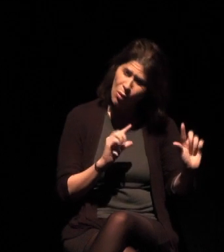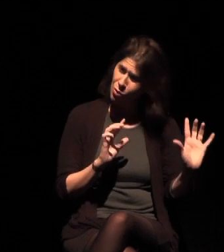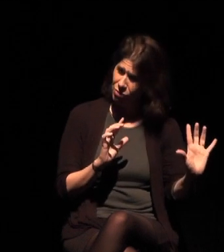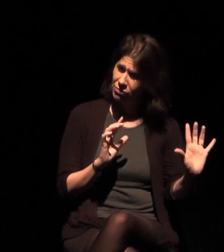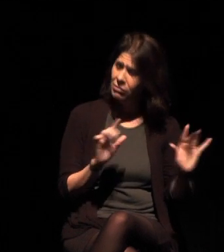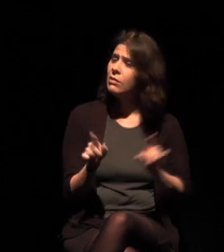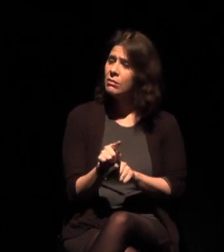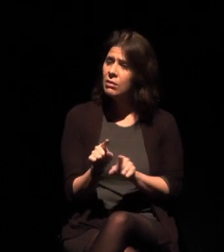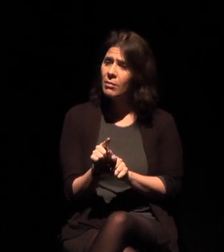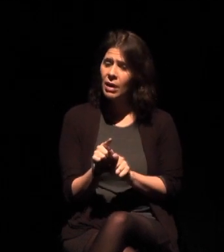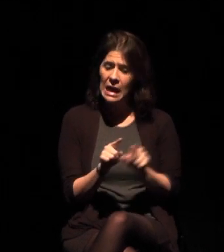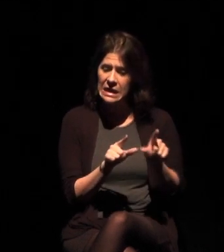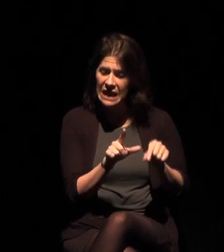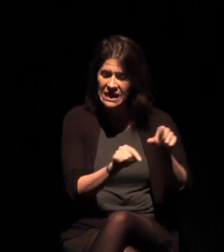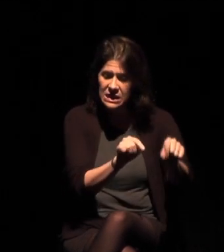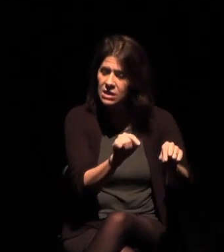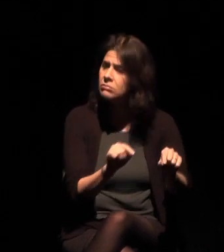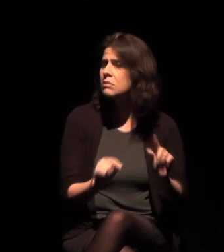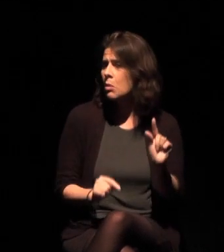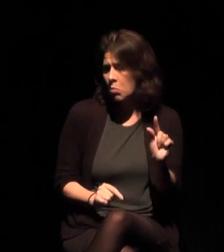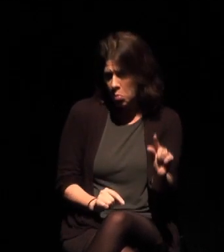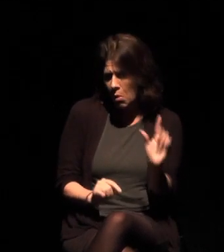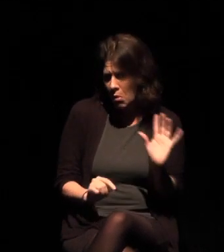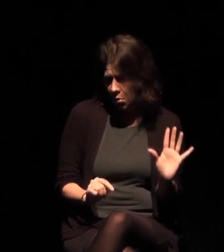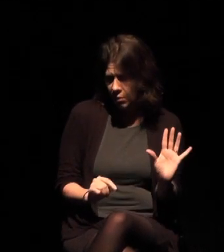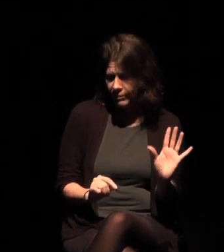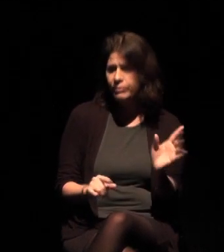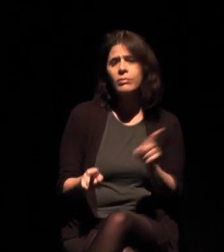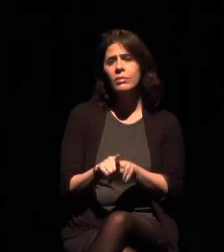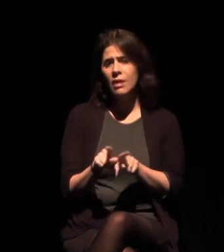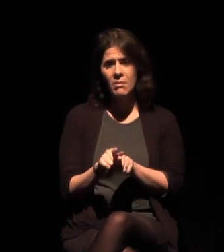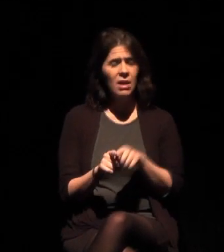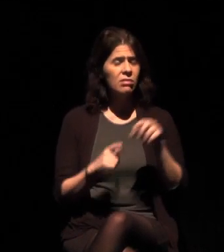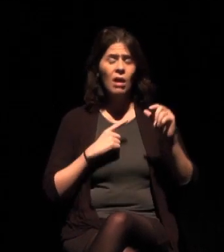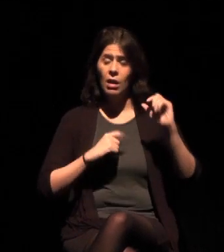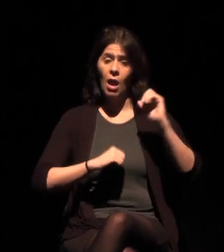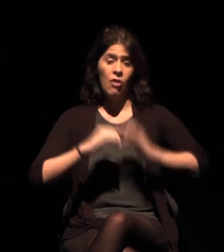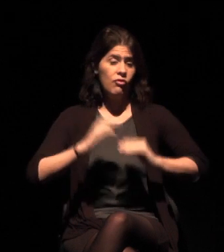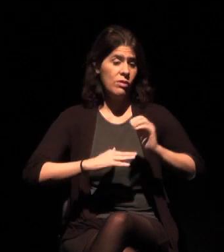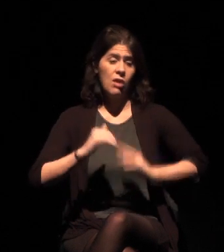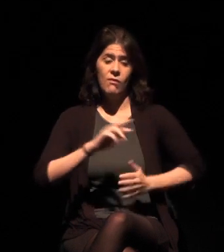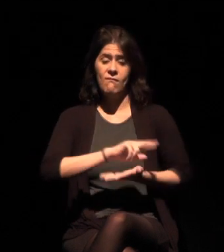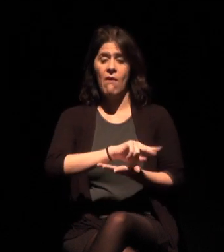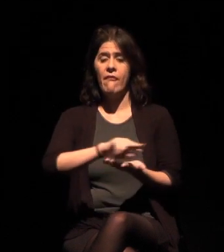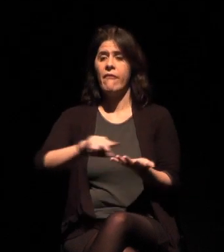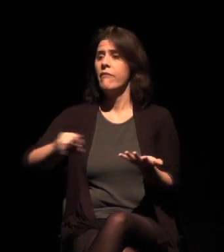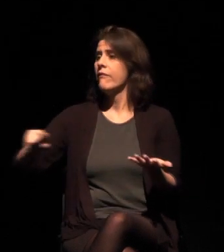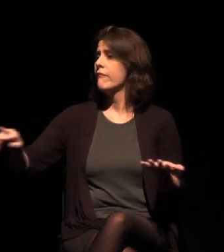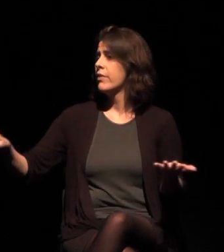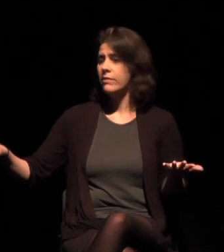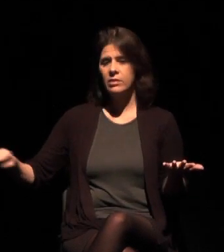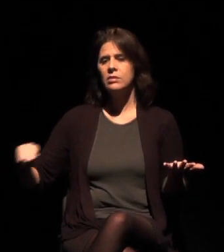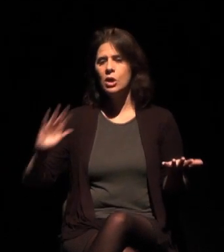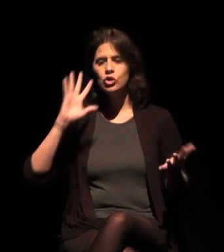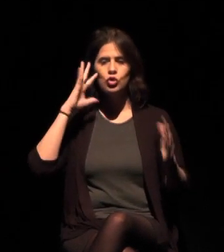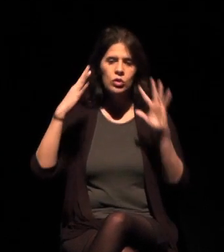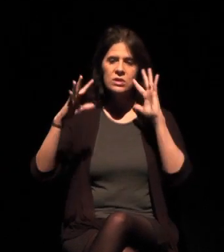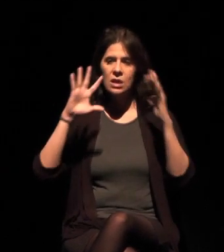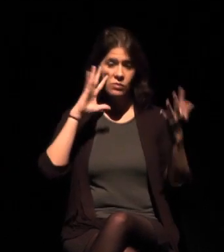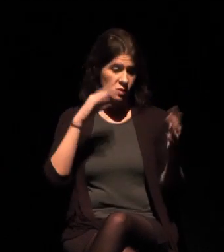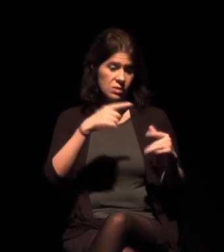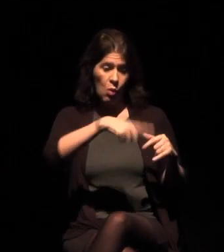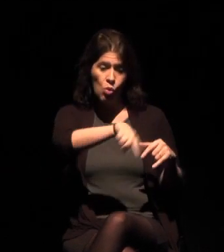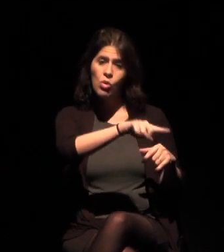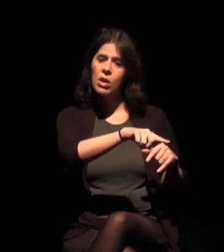de gente um monte de tarefas monte de atividades e um monte de soluções que usa o aprendizado de máquina